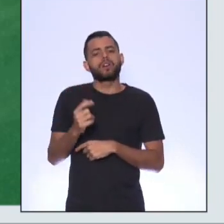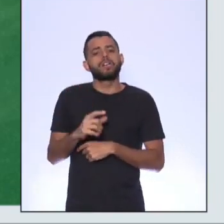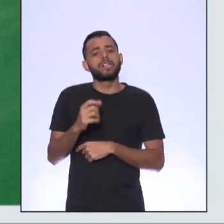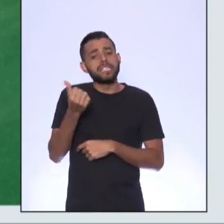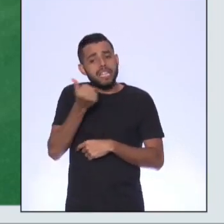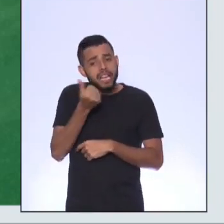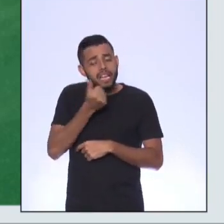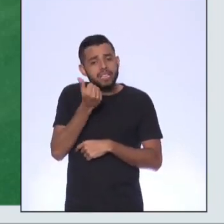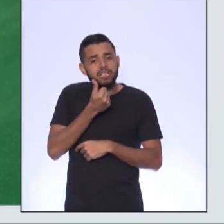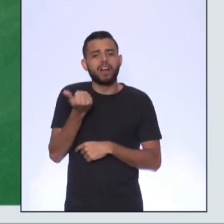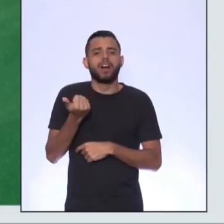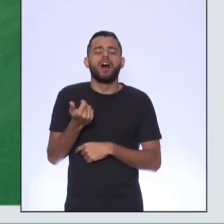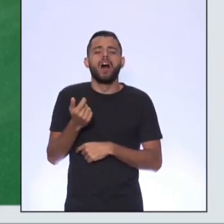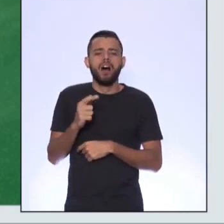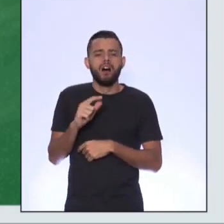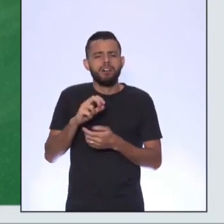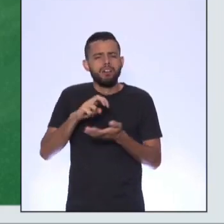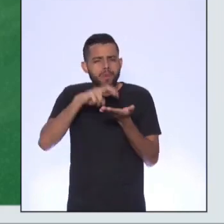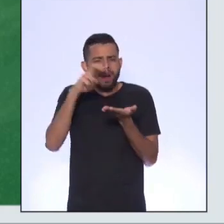final da manhã.